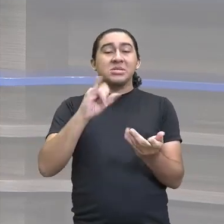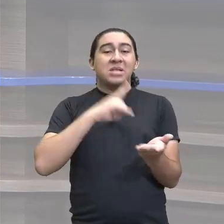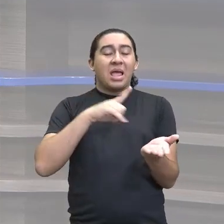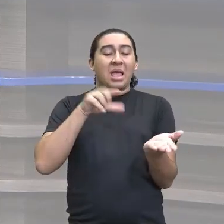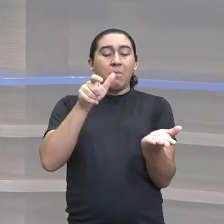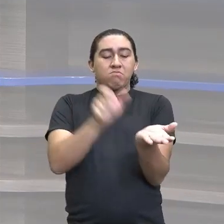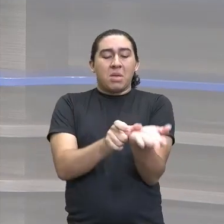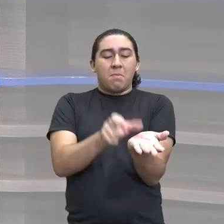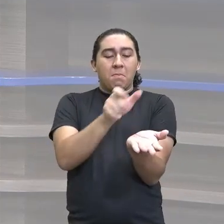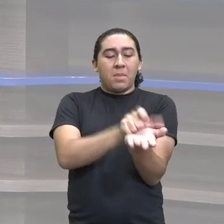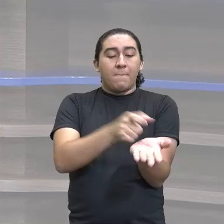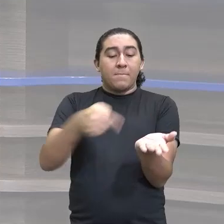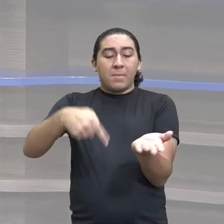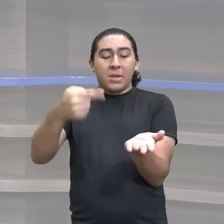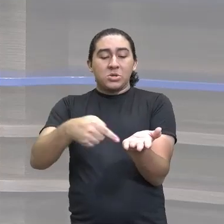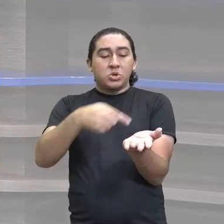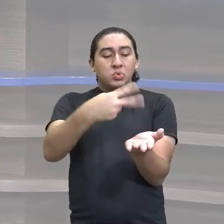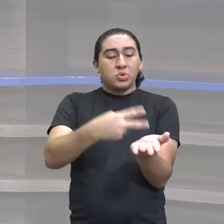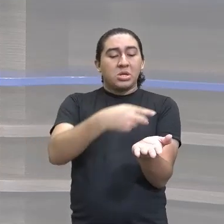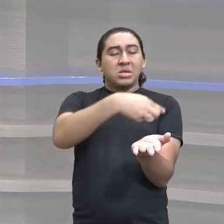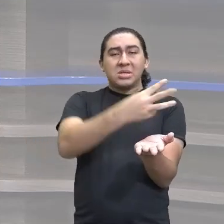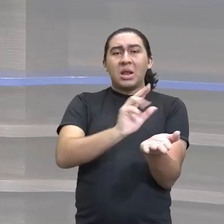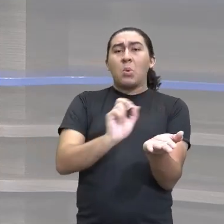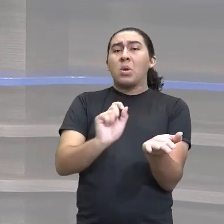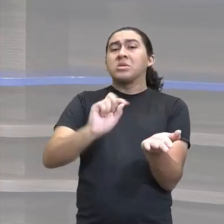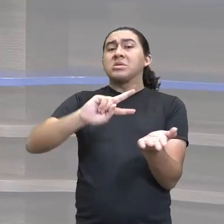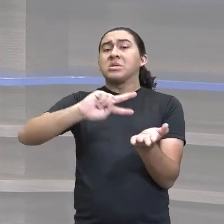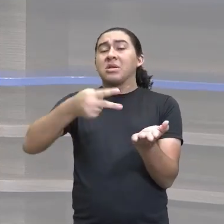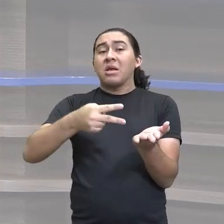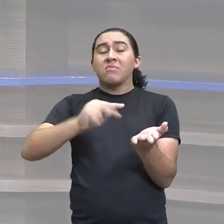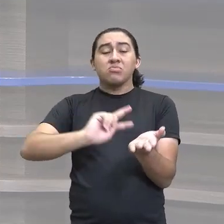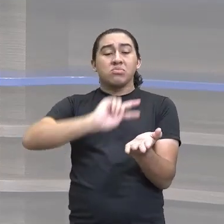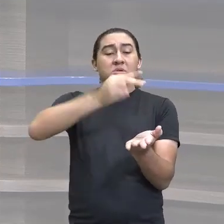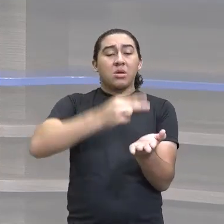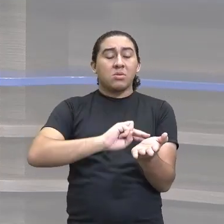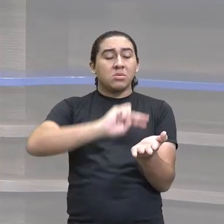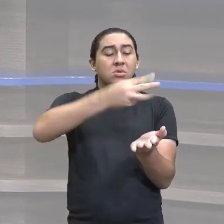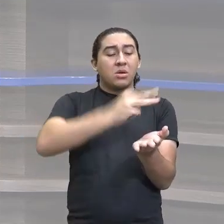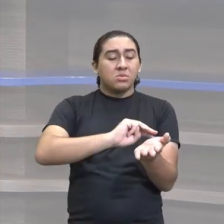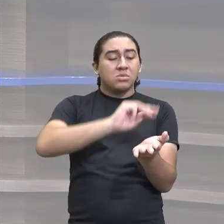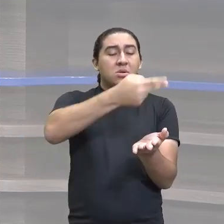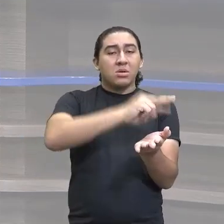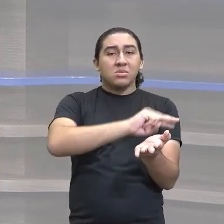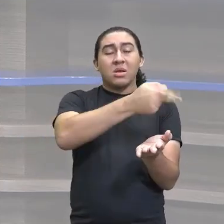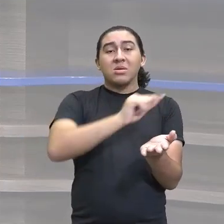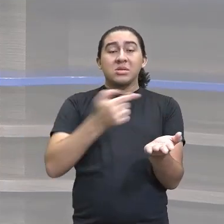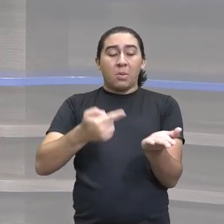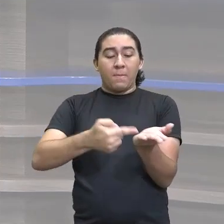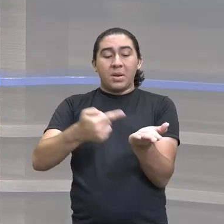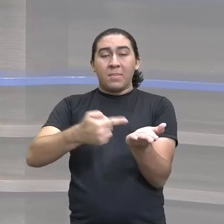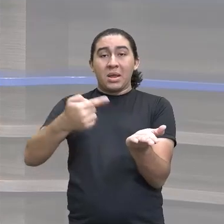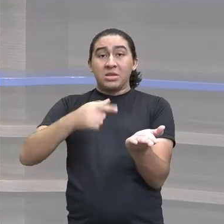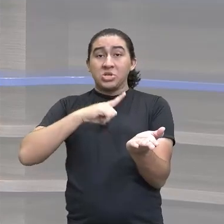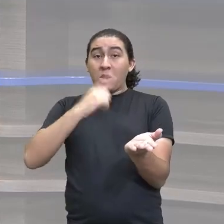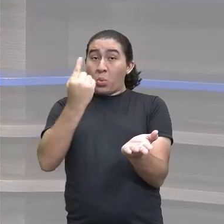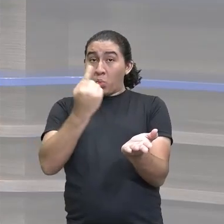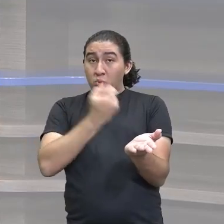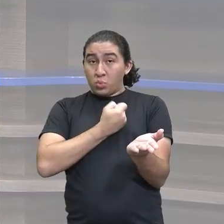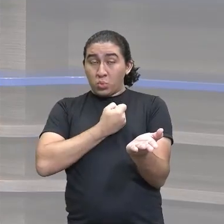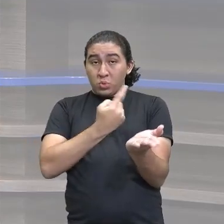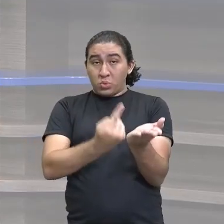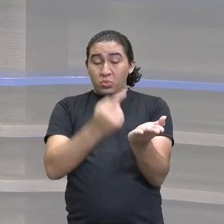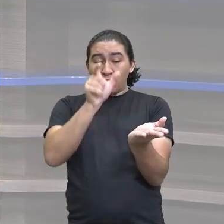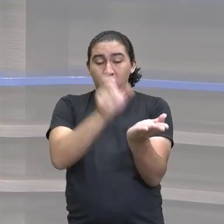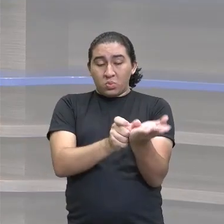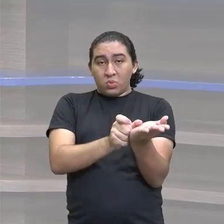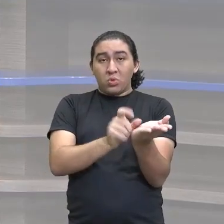estava acontecendo com os grãos de trigo? Estavam dobrando. Então, na primeira casa, 1 grão de trigo. Na segunda